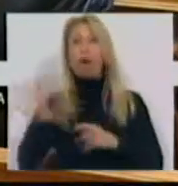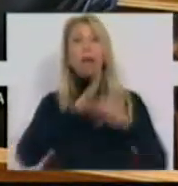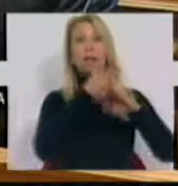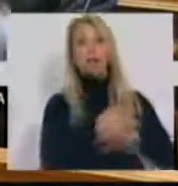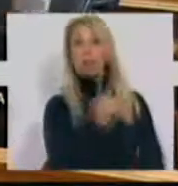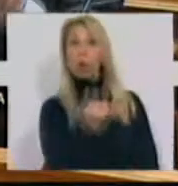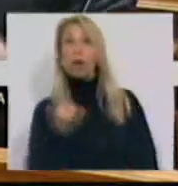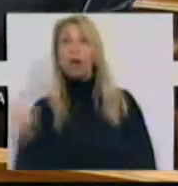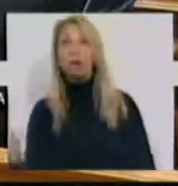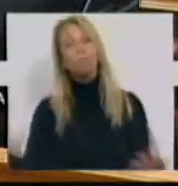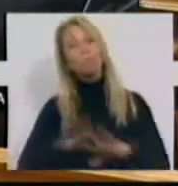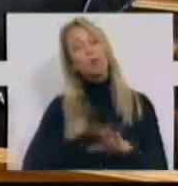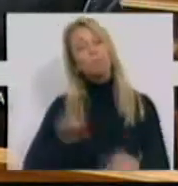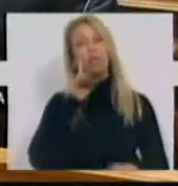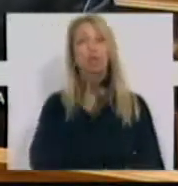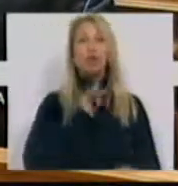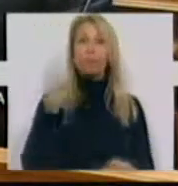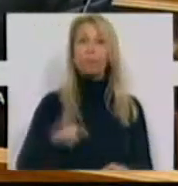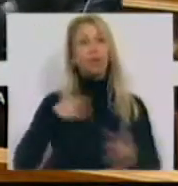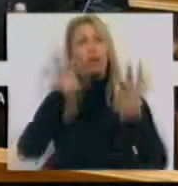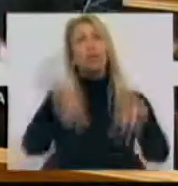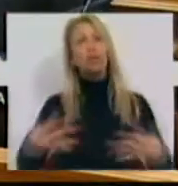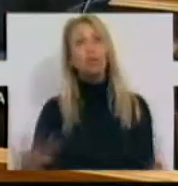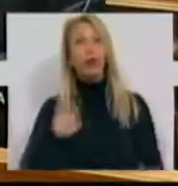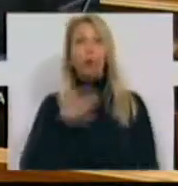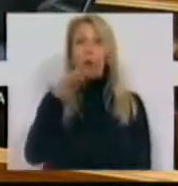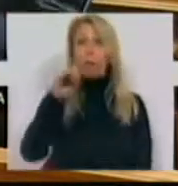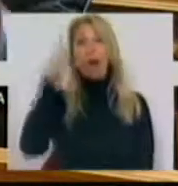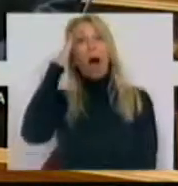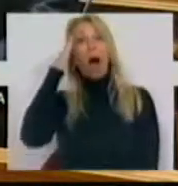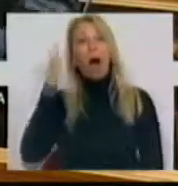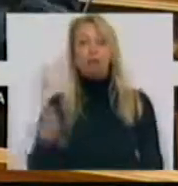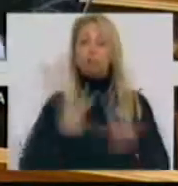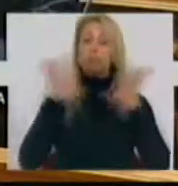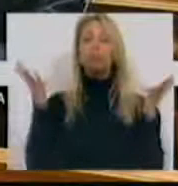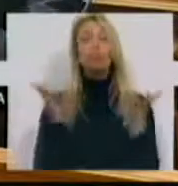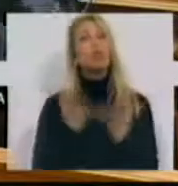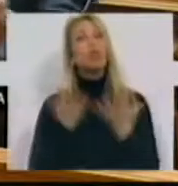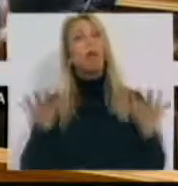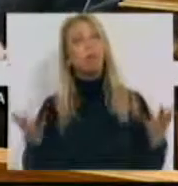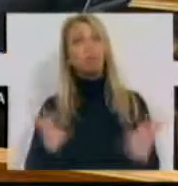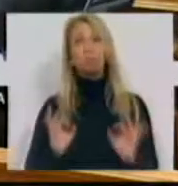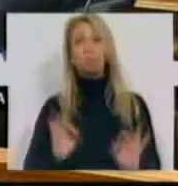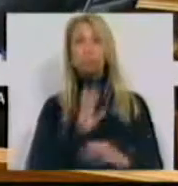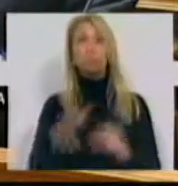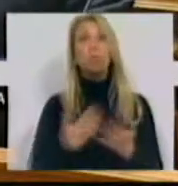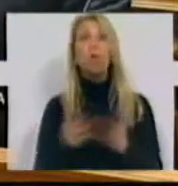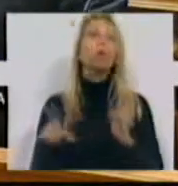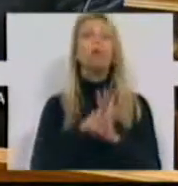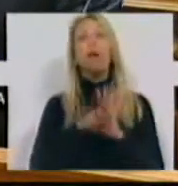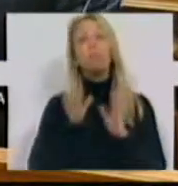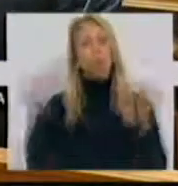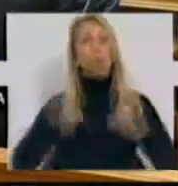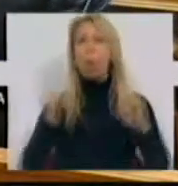destes interventores. E por isso, Sra. Presidente, e vou terminar, entendo o Partido Socialista que globalmente, genericamente, esta proposta de lei deve merecer